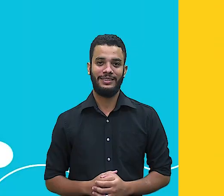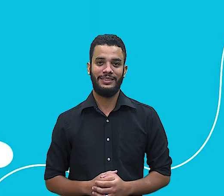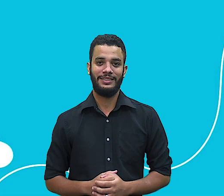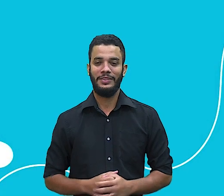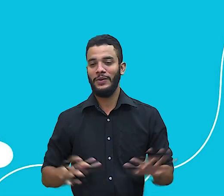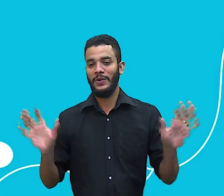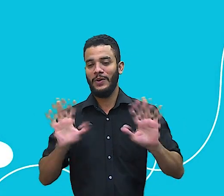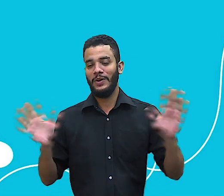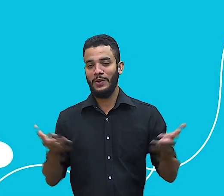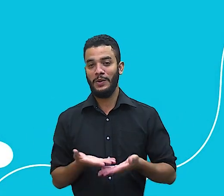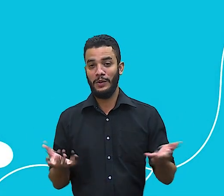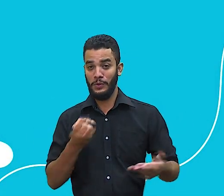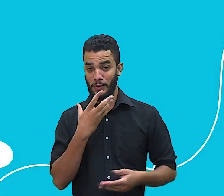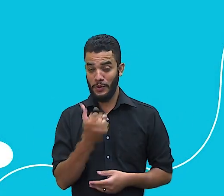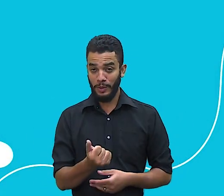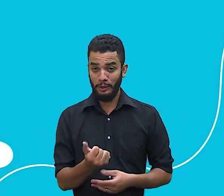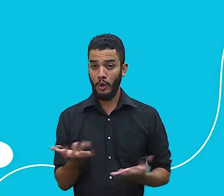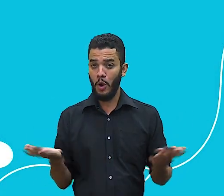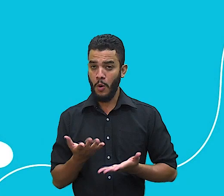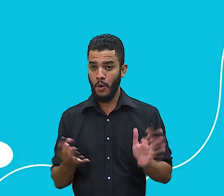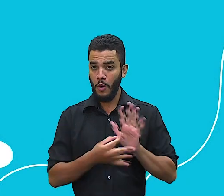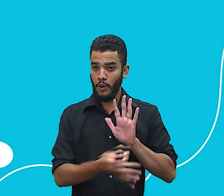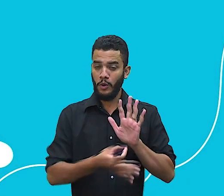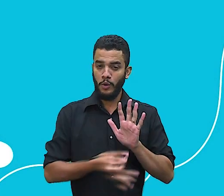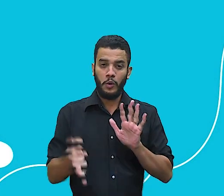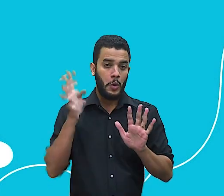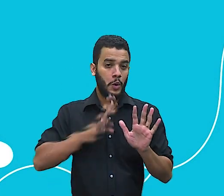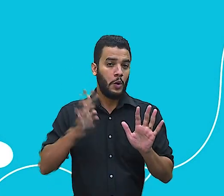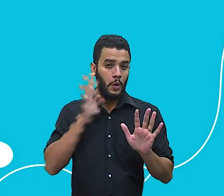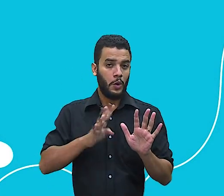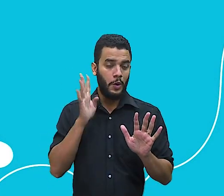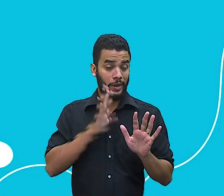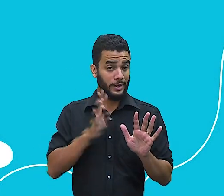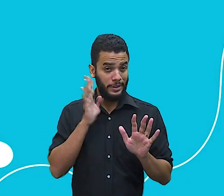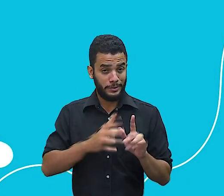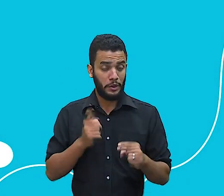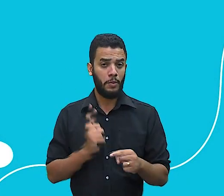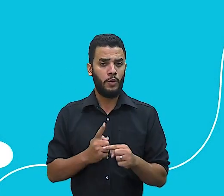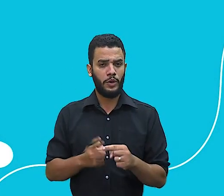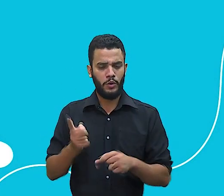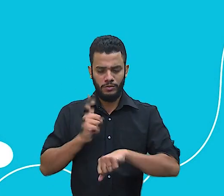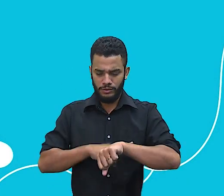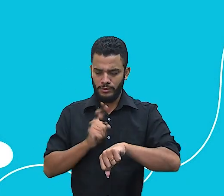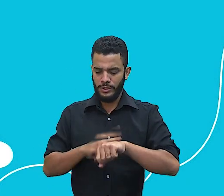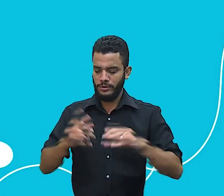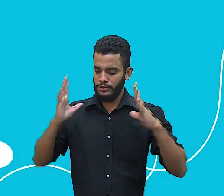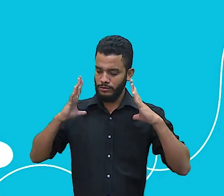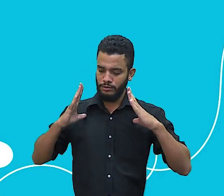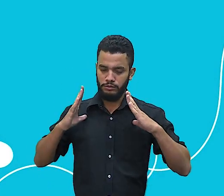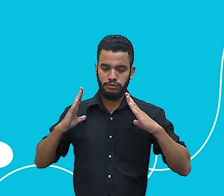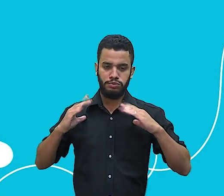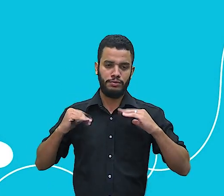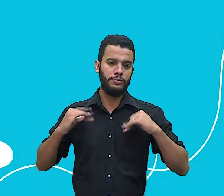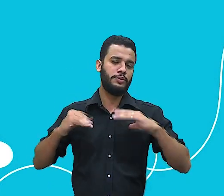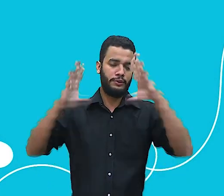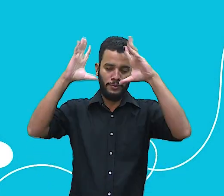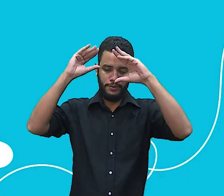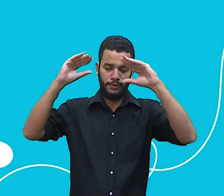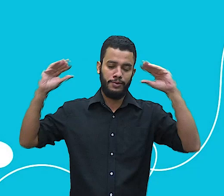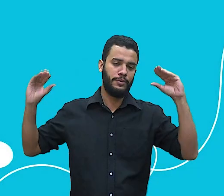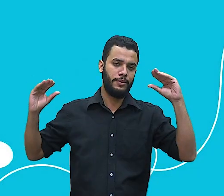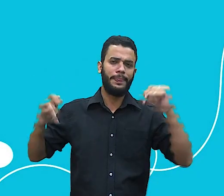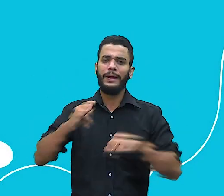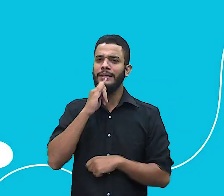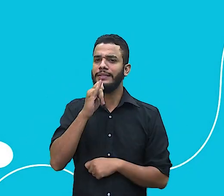Oi pessoal, estou aqui para dar umas dicas super legais para as férias. Afinal, é tempo de relaxar, né? Que tal transformar a sala